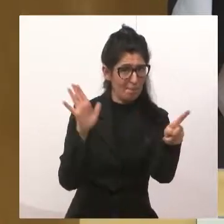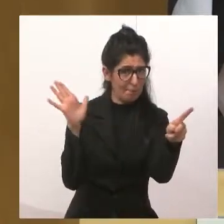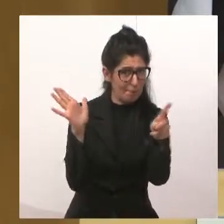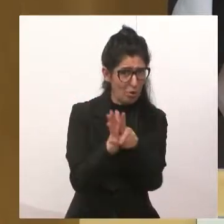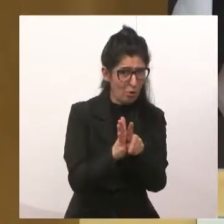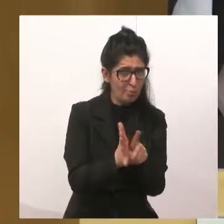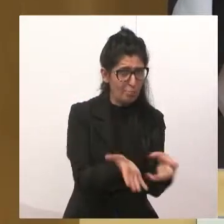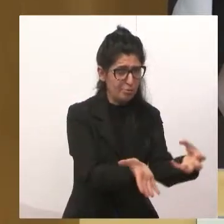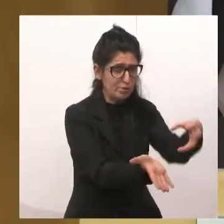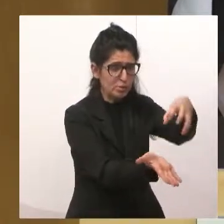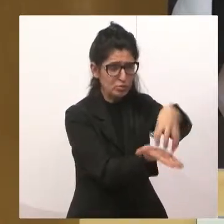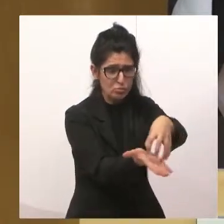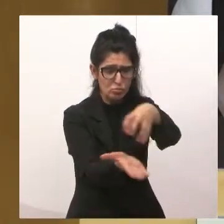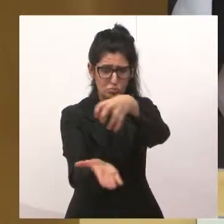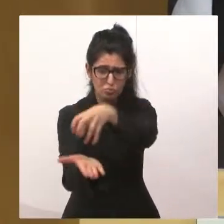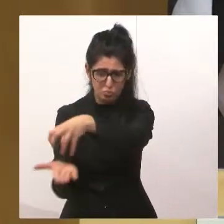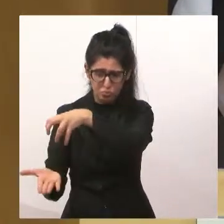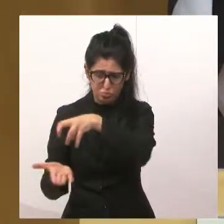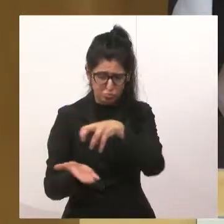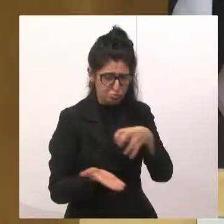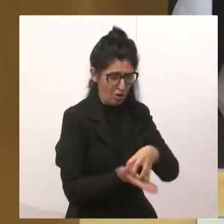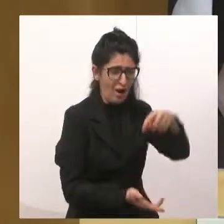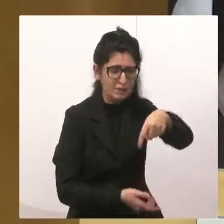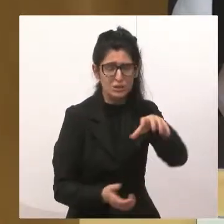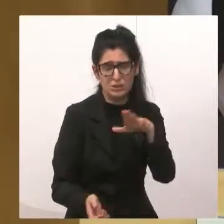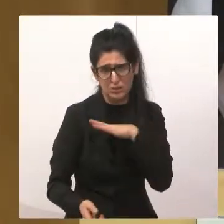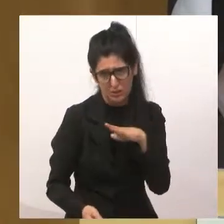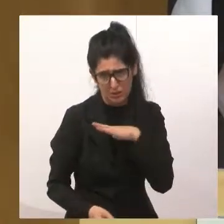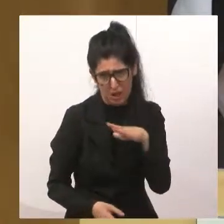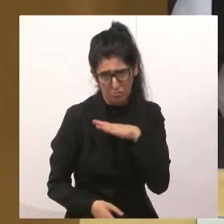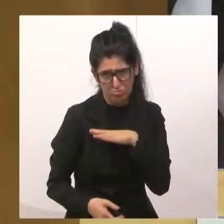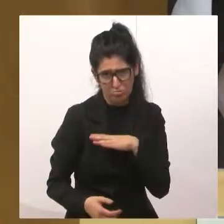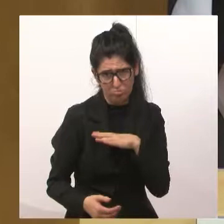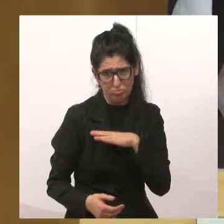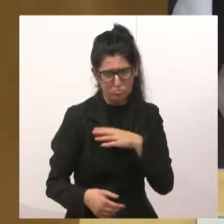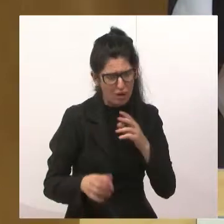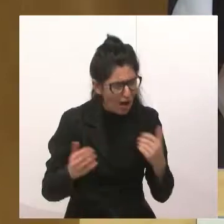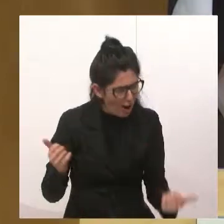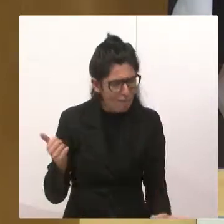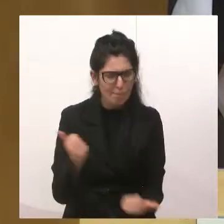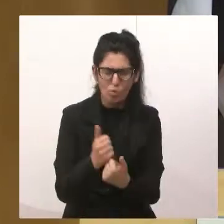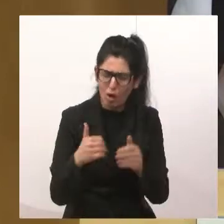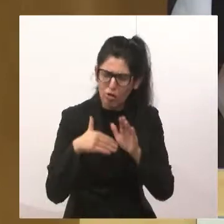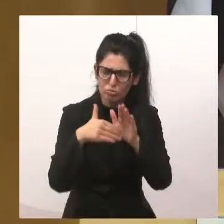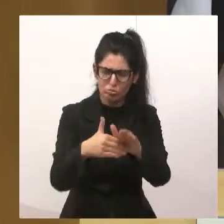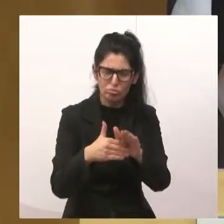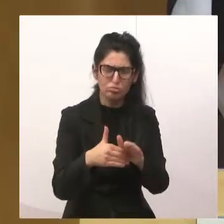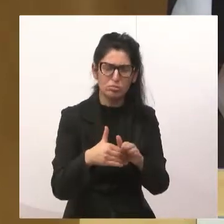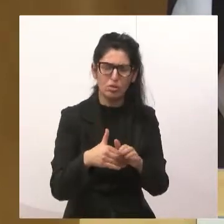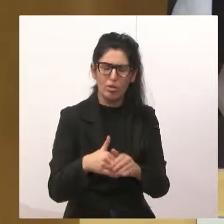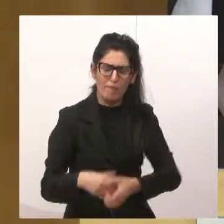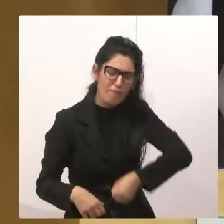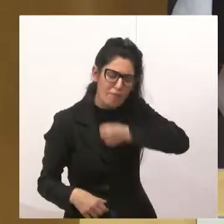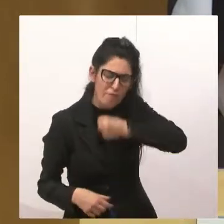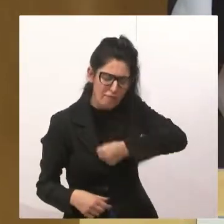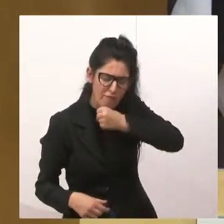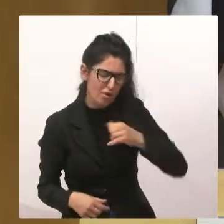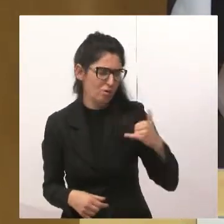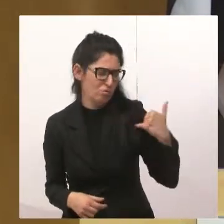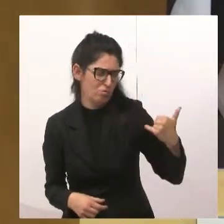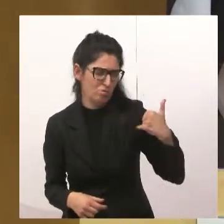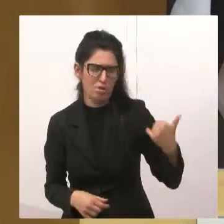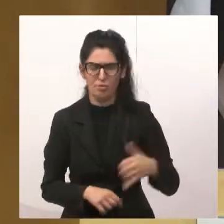papel extremamente importante e relevante no nosso município. Então eu quero aqui cobrar